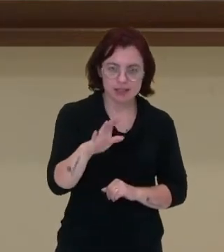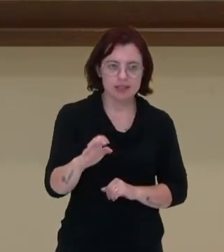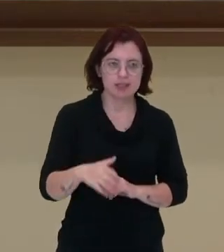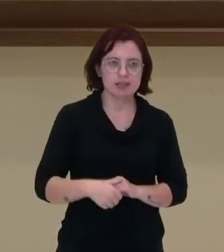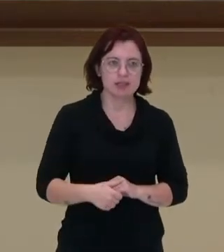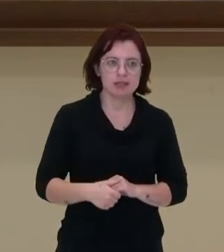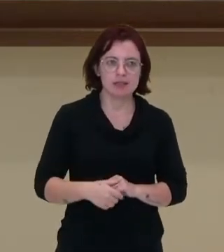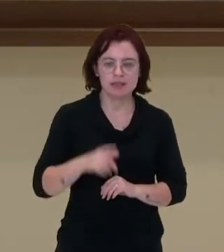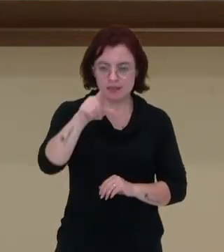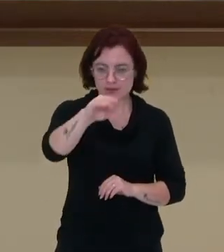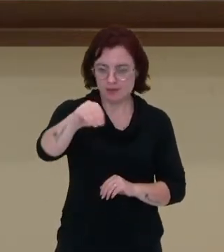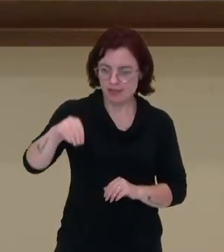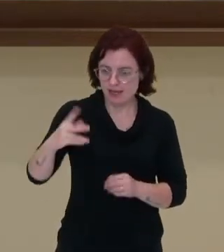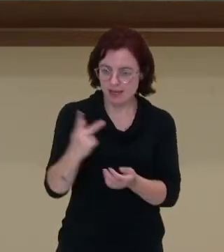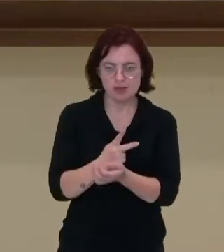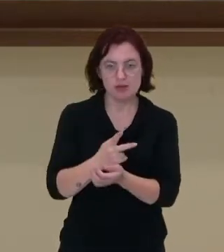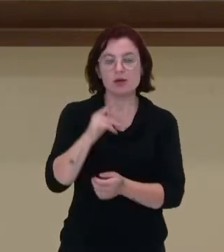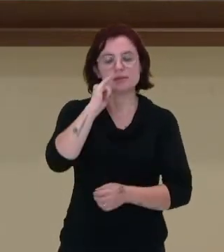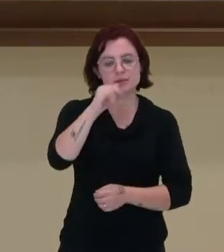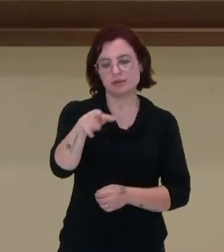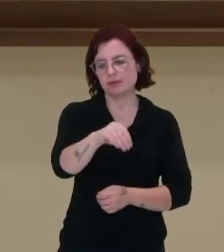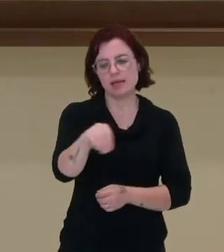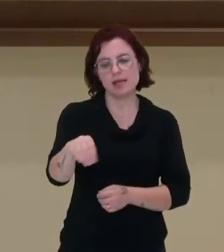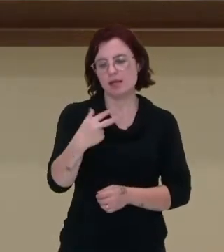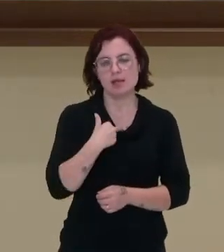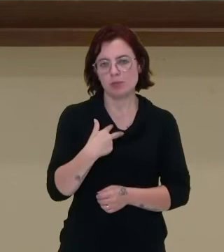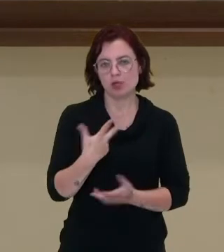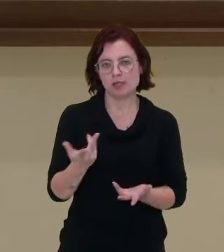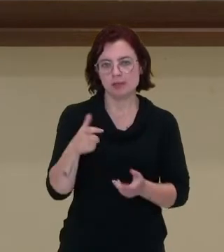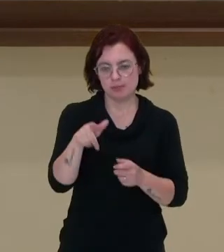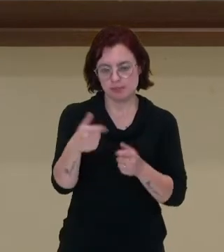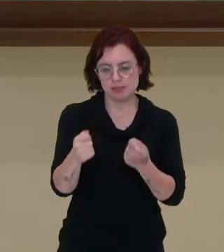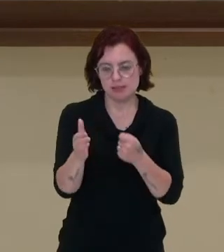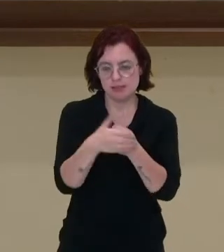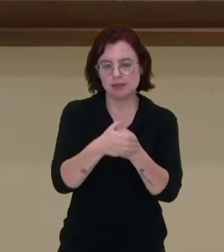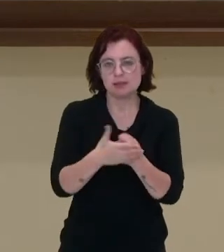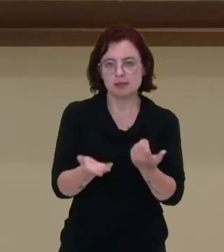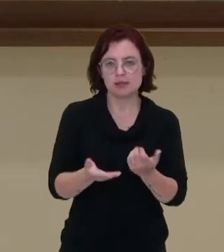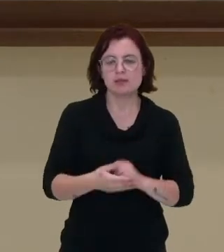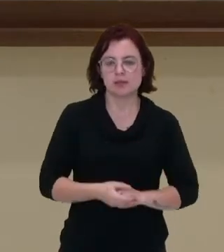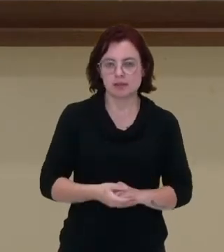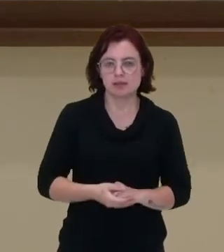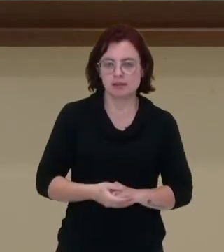adversário jogou errado, você avisa ele, ó, jogada ilegal, você tem que proteger o teu rei, você